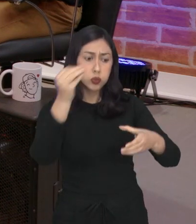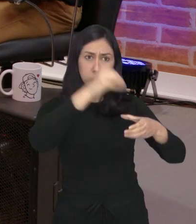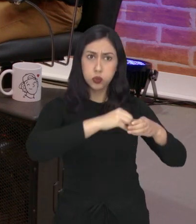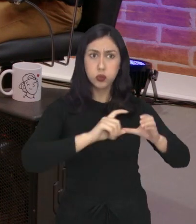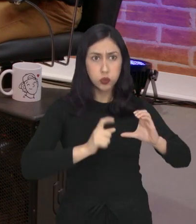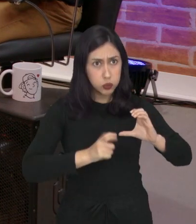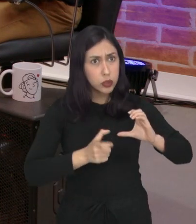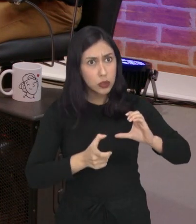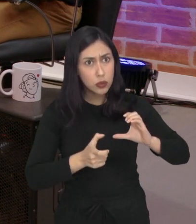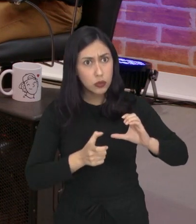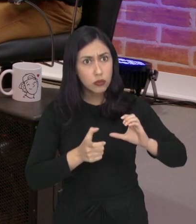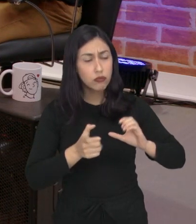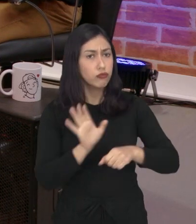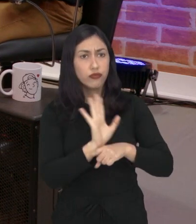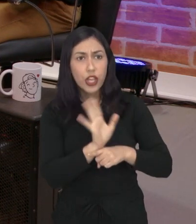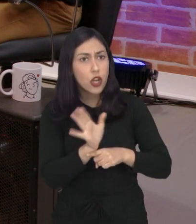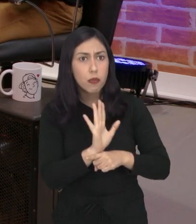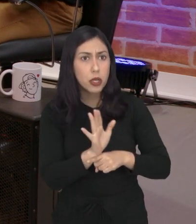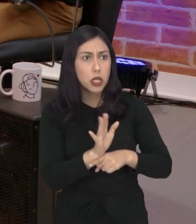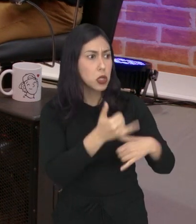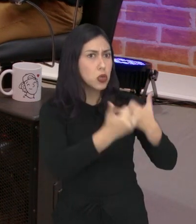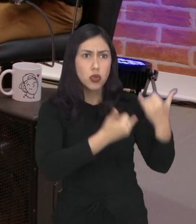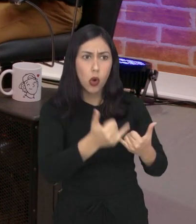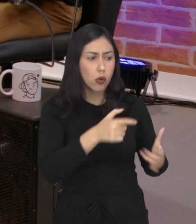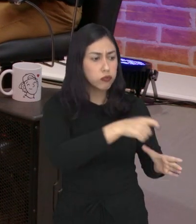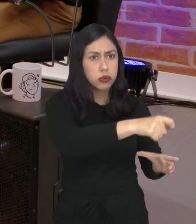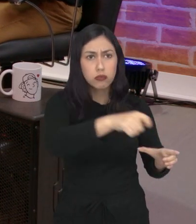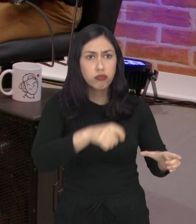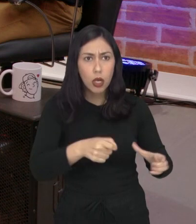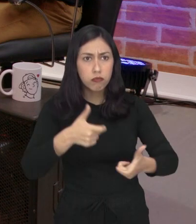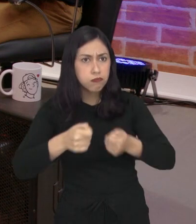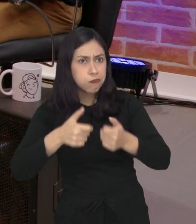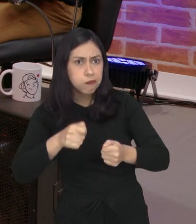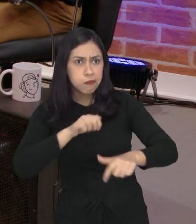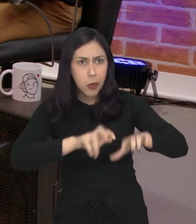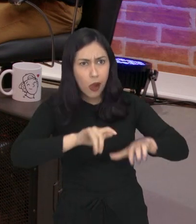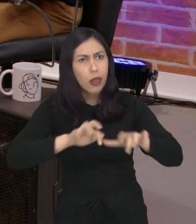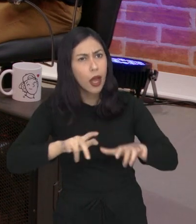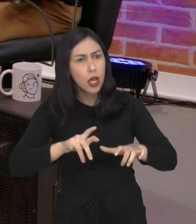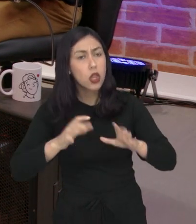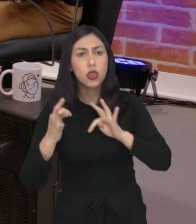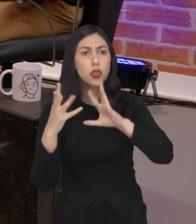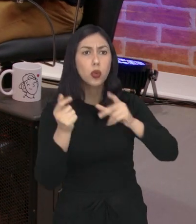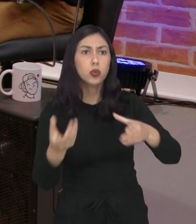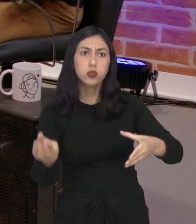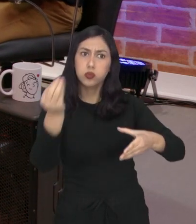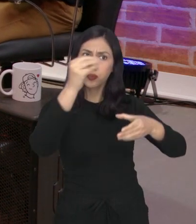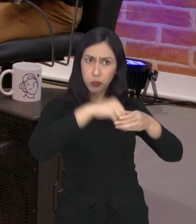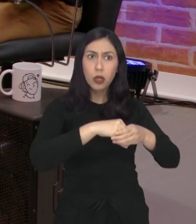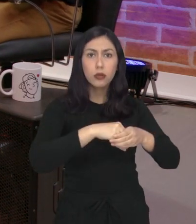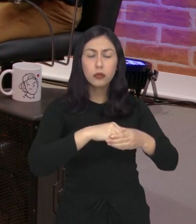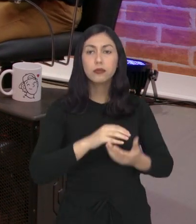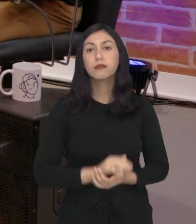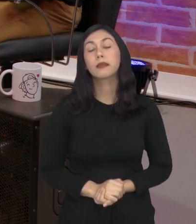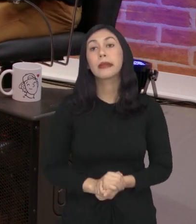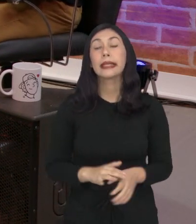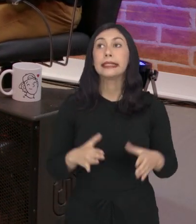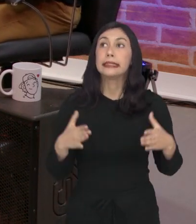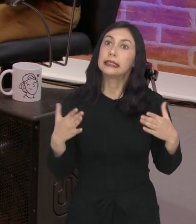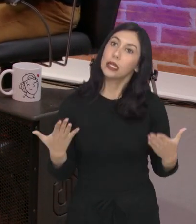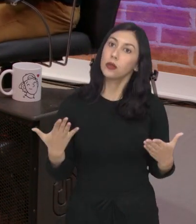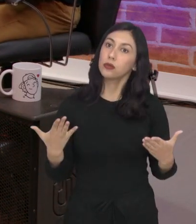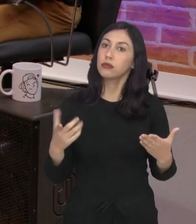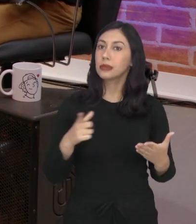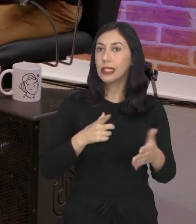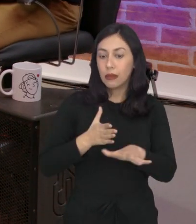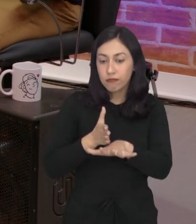geek? Filmes, jogos, enfim... Jogos de tabuleiro, jogos digitais. Sim. Isso tudo se encontra no mundo geek, é isso? Com certeza. É